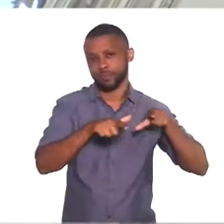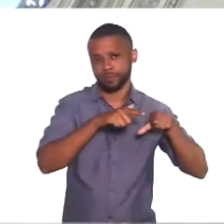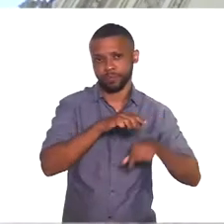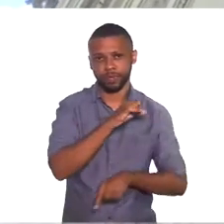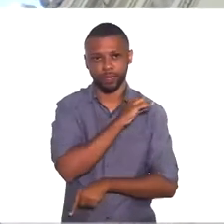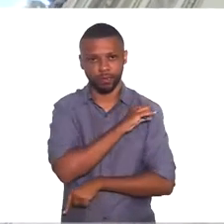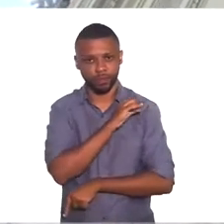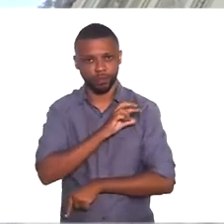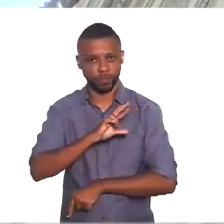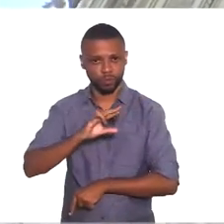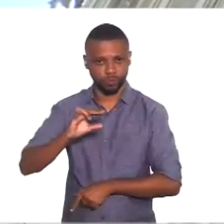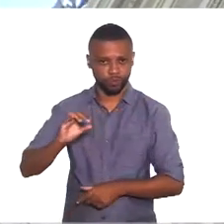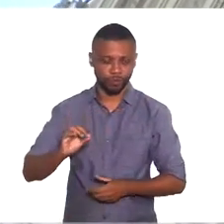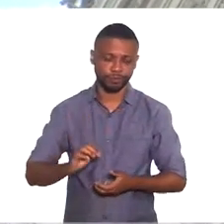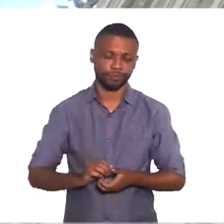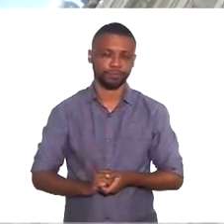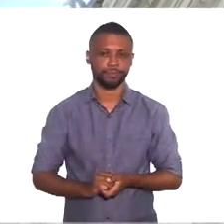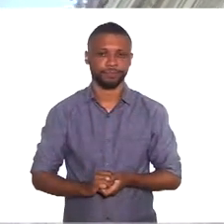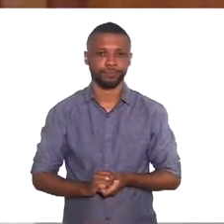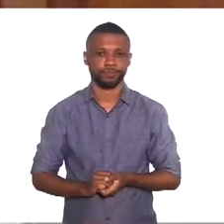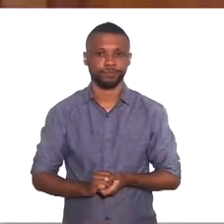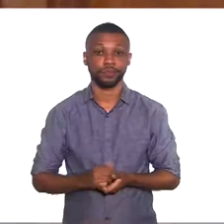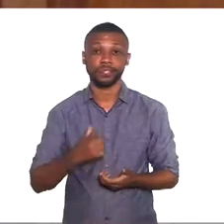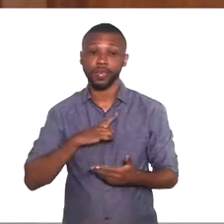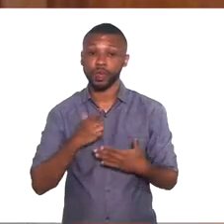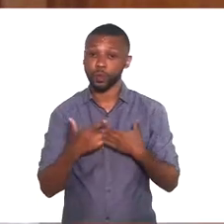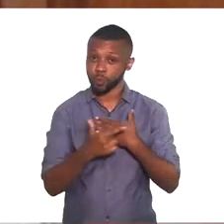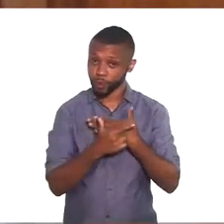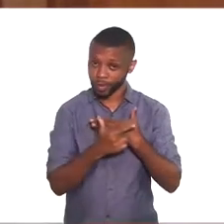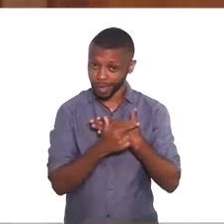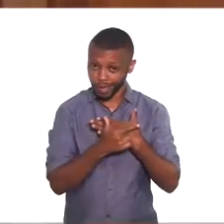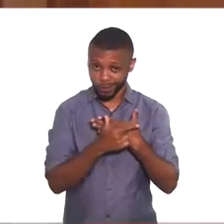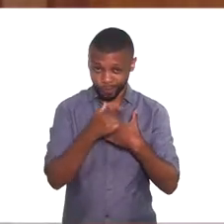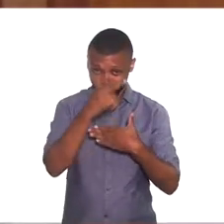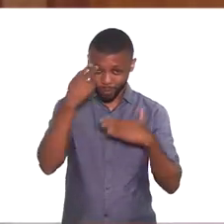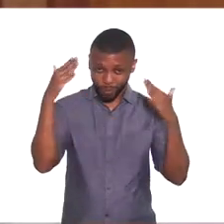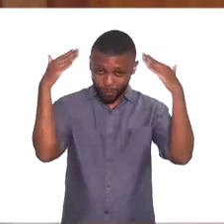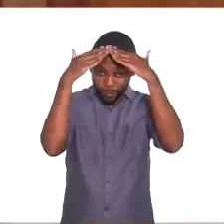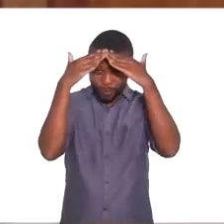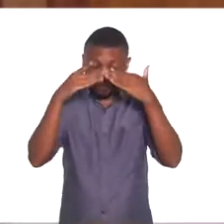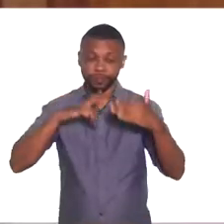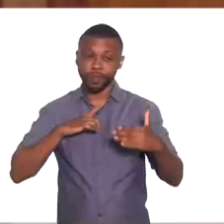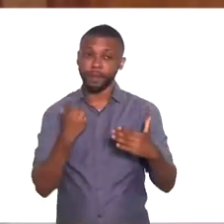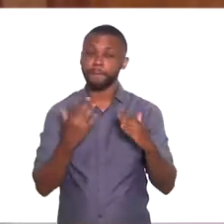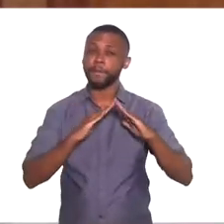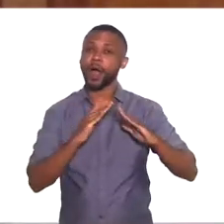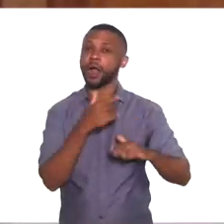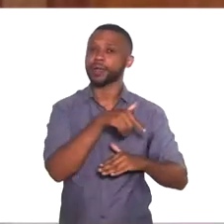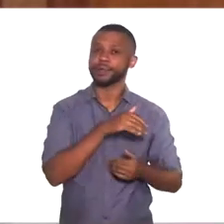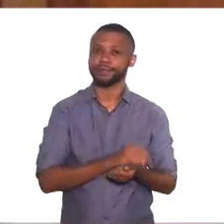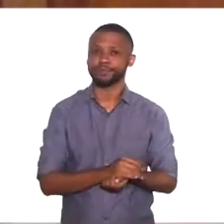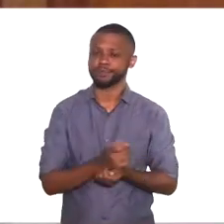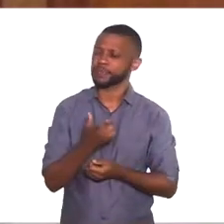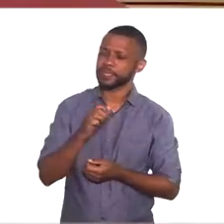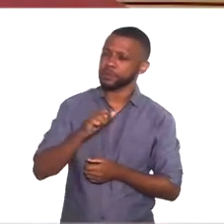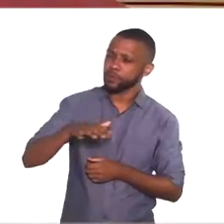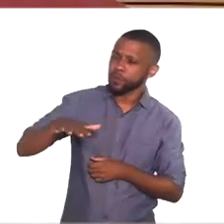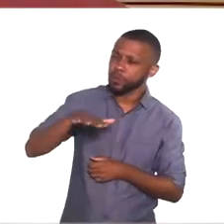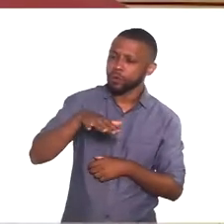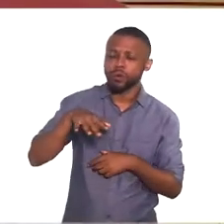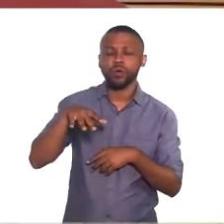a casa recebe sul do Rio que enquanto estão no cargo eles Residem aqui e aqui é o salão